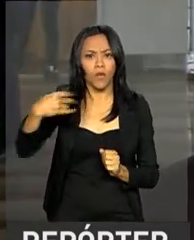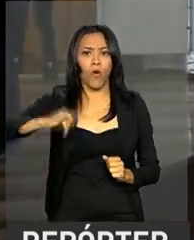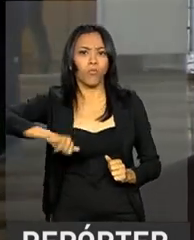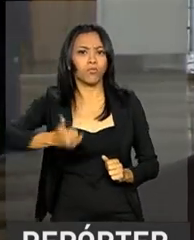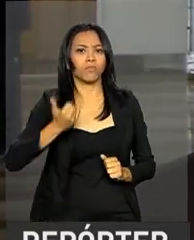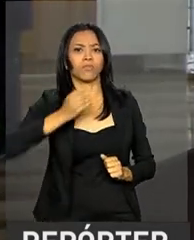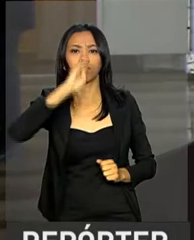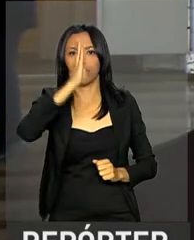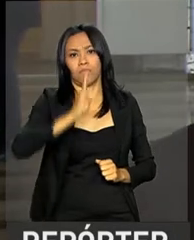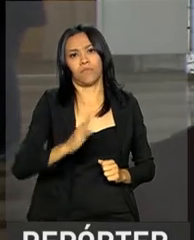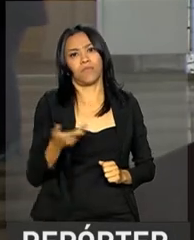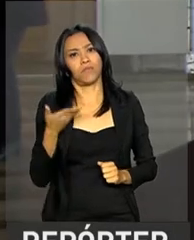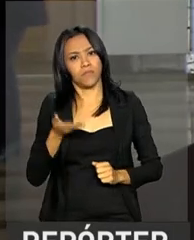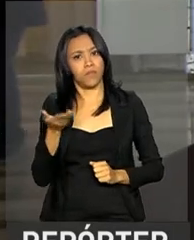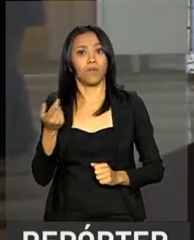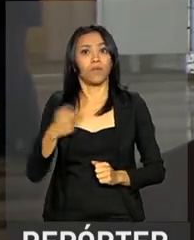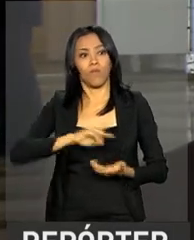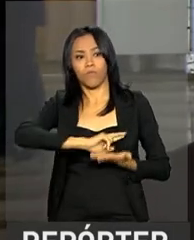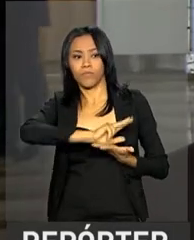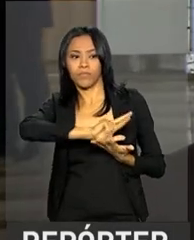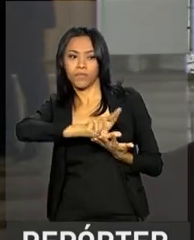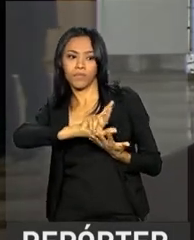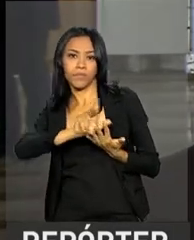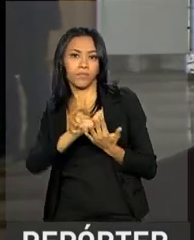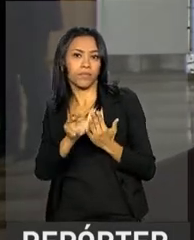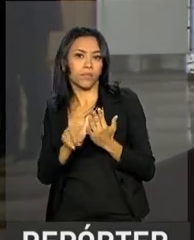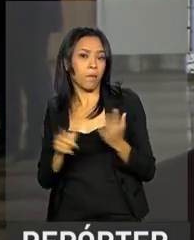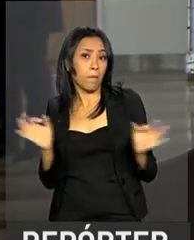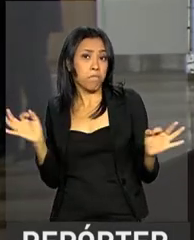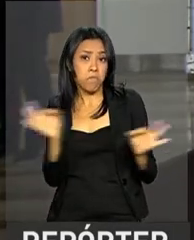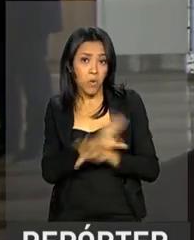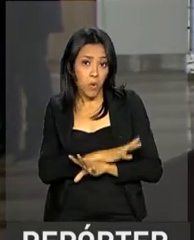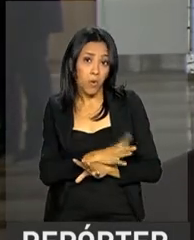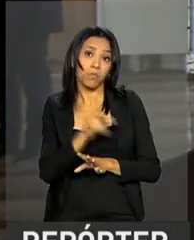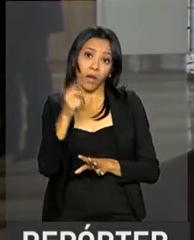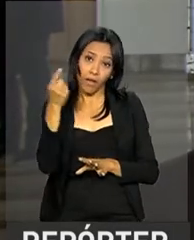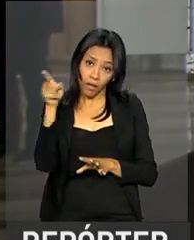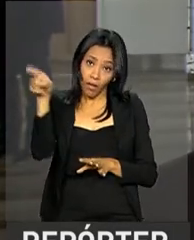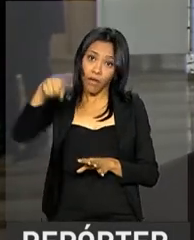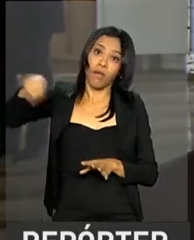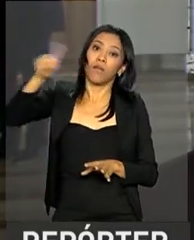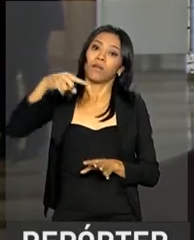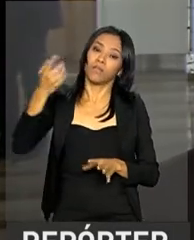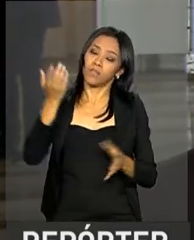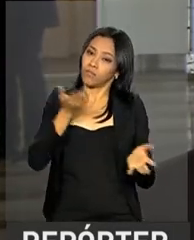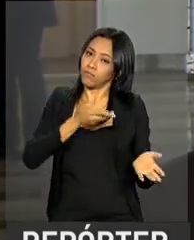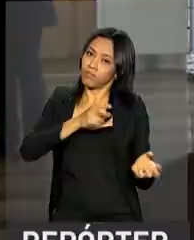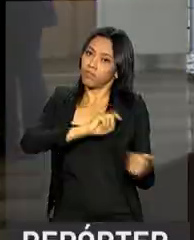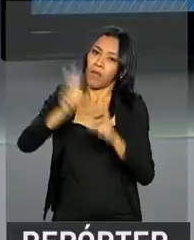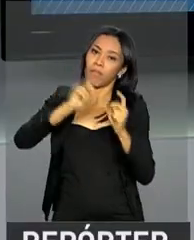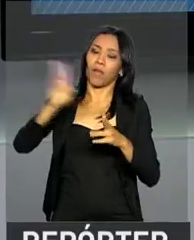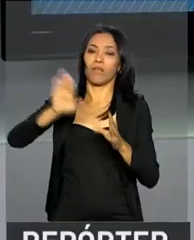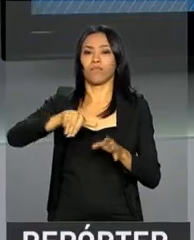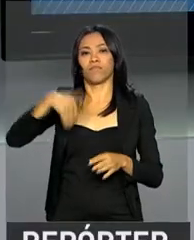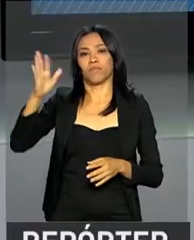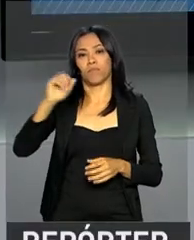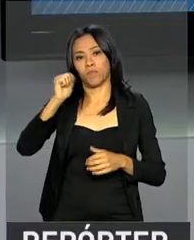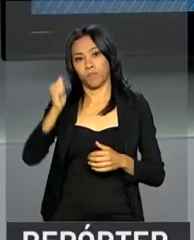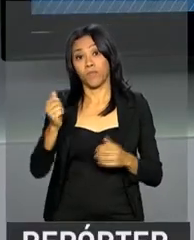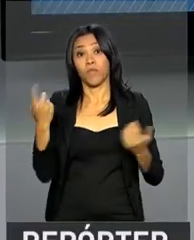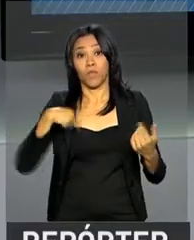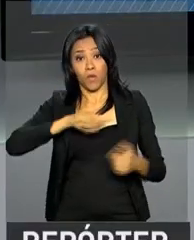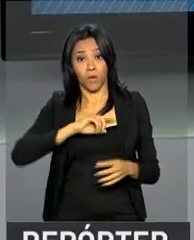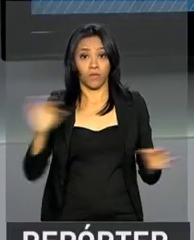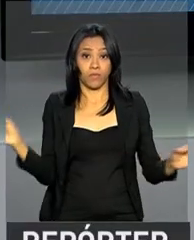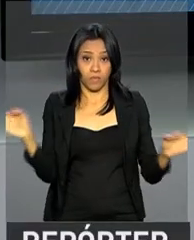tem no brasil completa industriais modernas prontas para poder ampliar e poderá abastecer o mundo nós